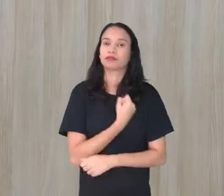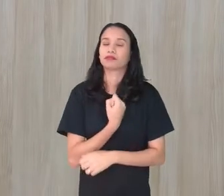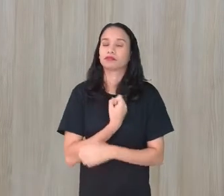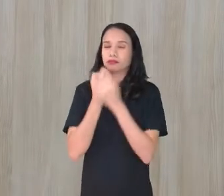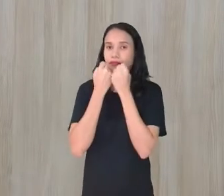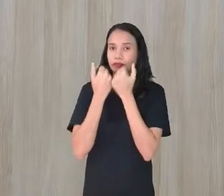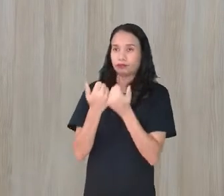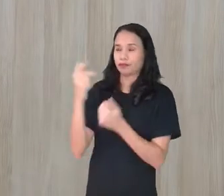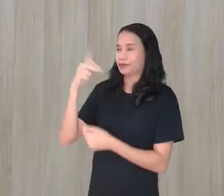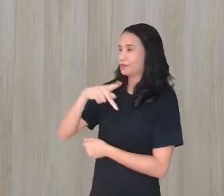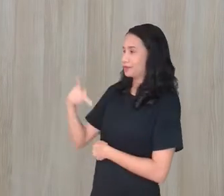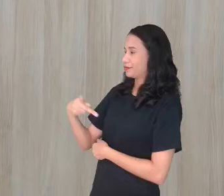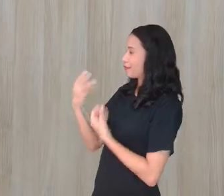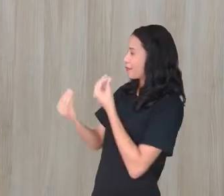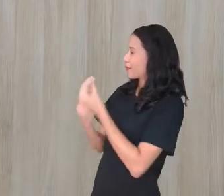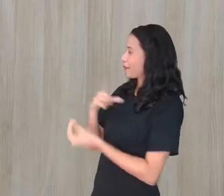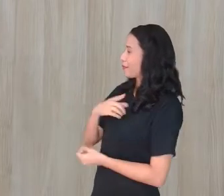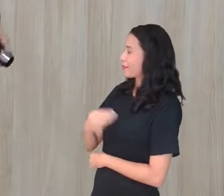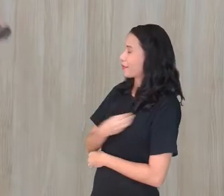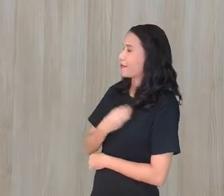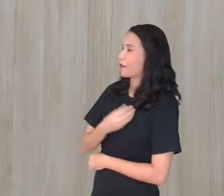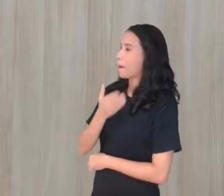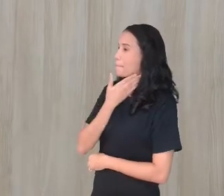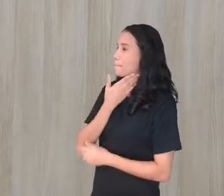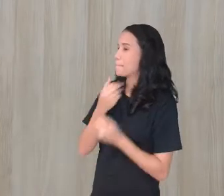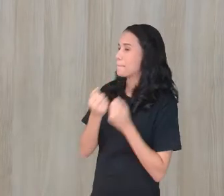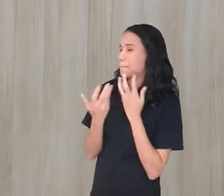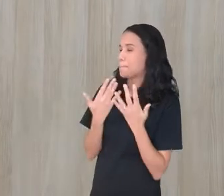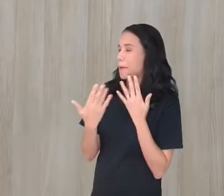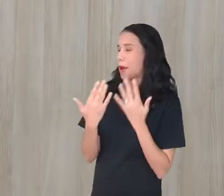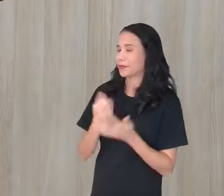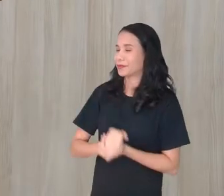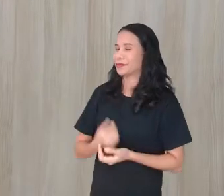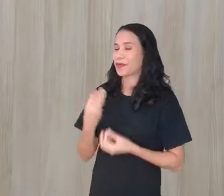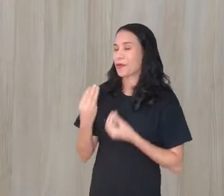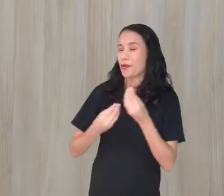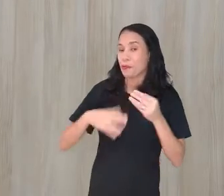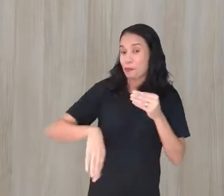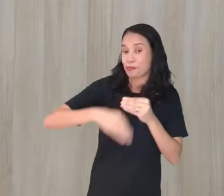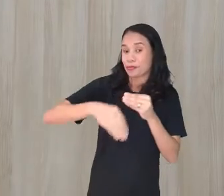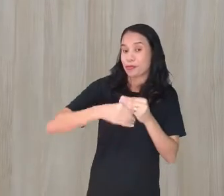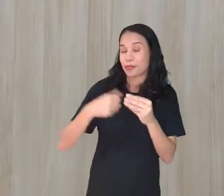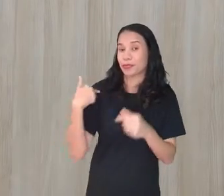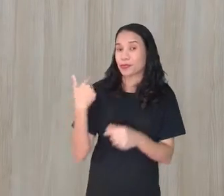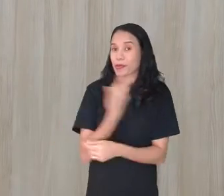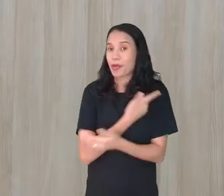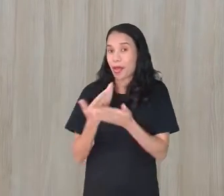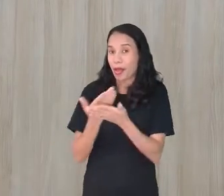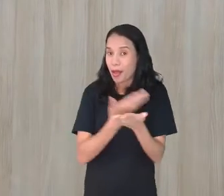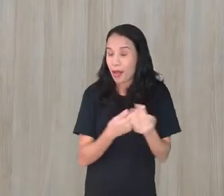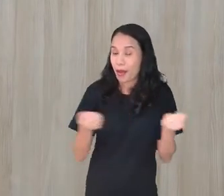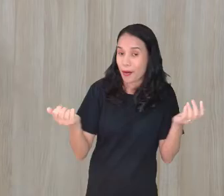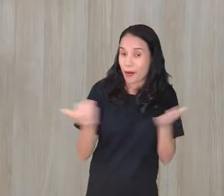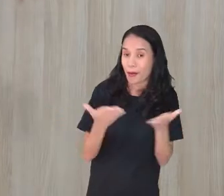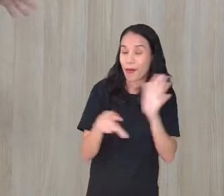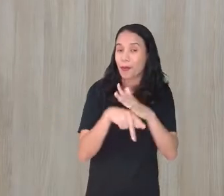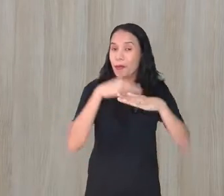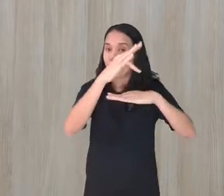bom? Tiago, como é que tá aí o chat? Você tem algum comentário para fazer em relação a essa parte aqui que vimos de frações próprias